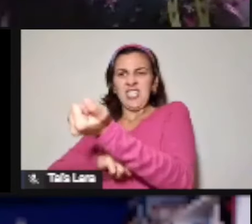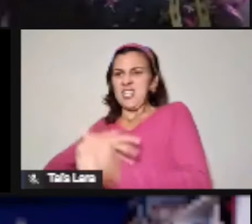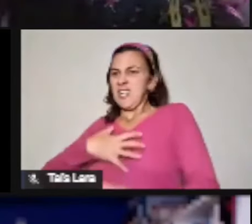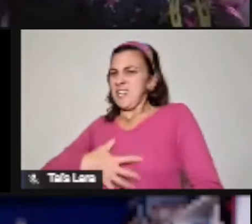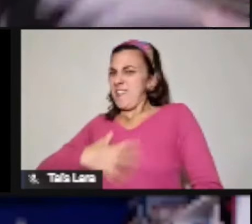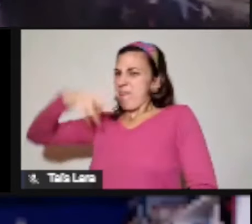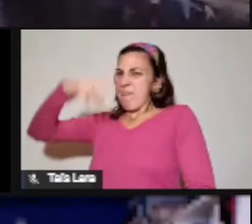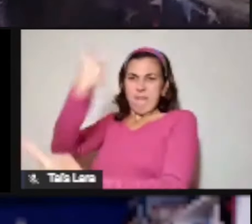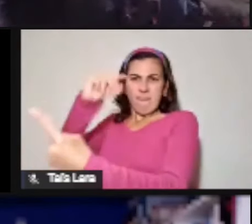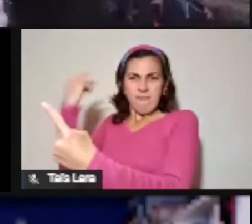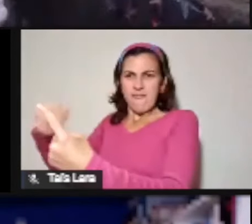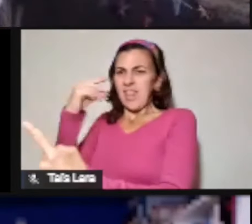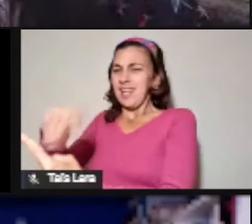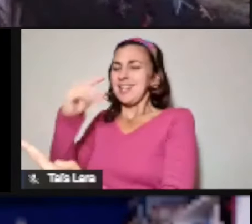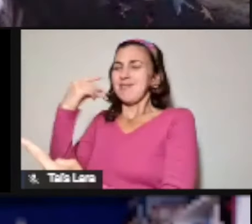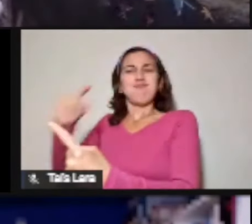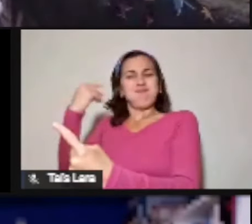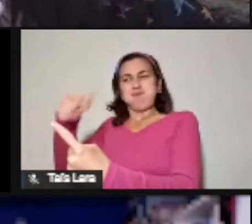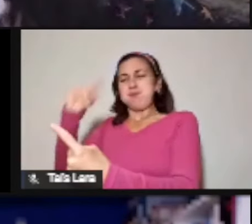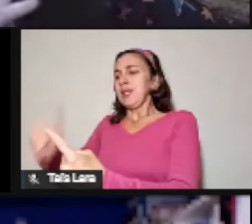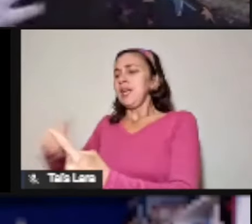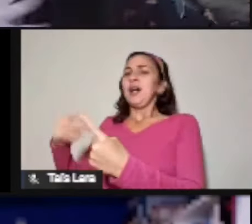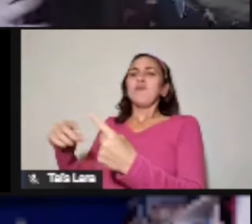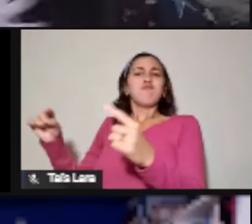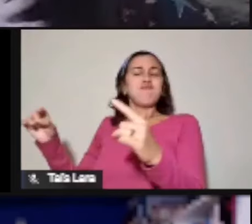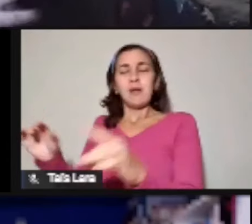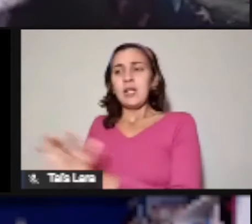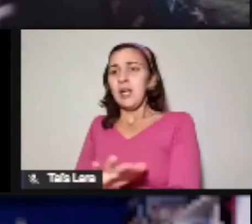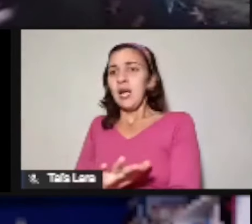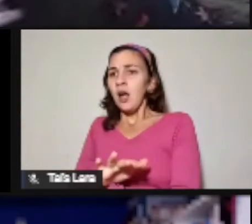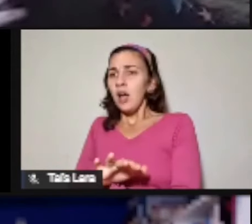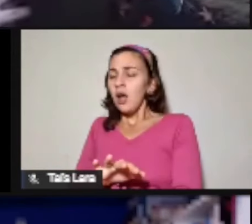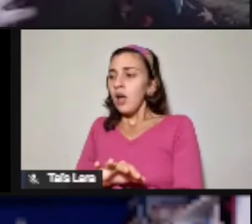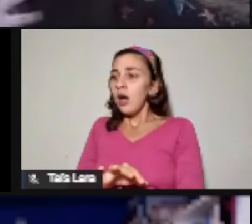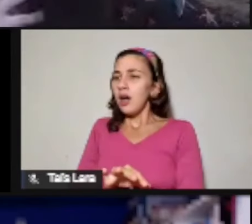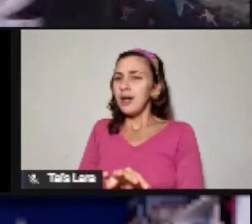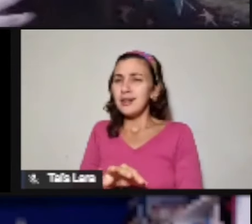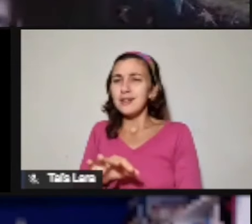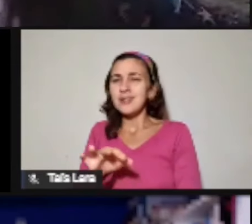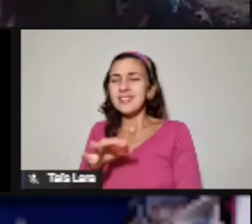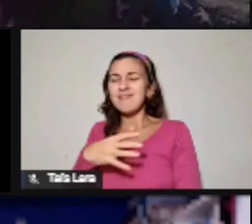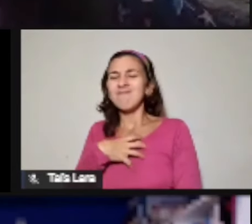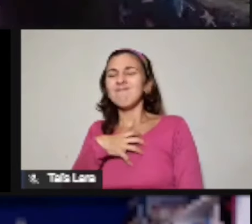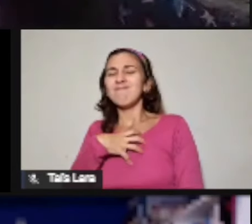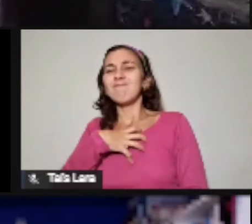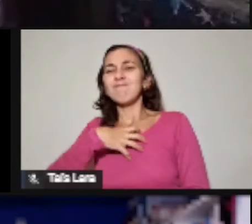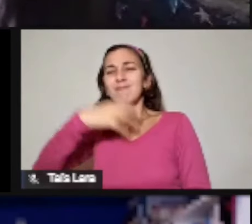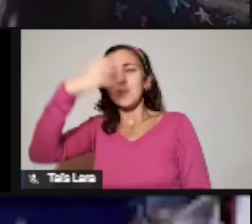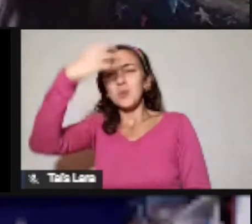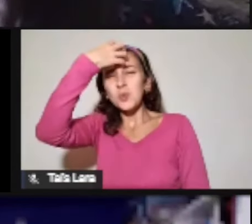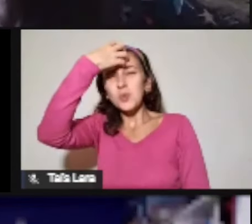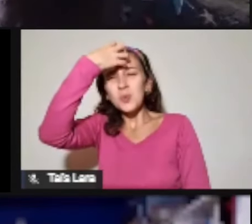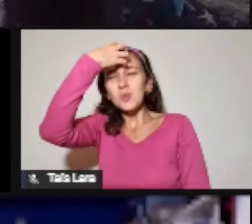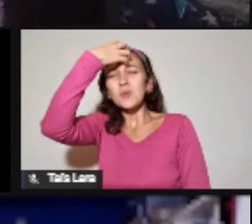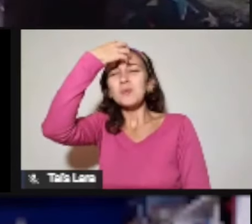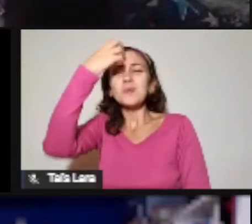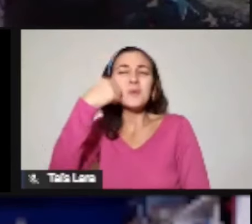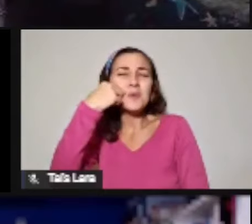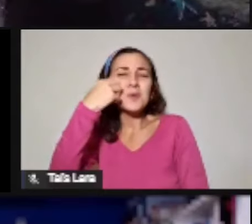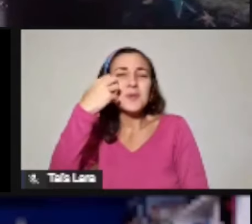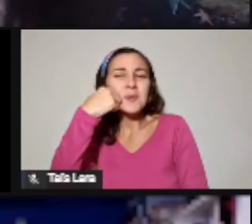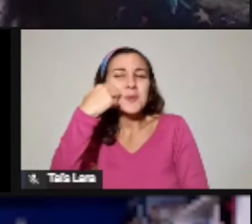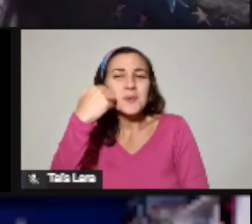hora, ela se sentia culpada, chorava, aí tentava se explicar, ela ia na igreja, ela